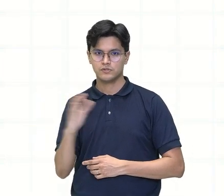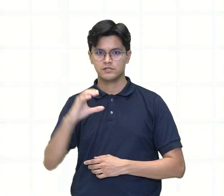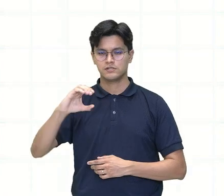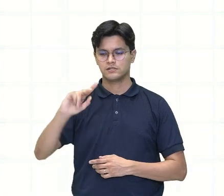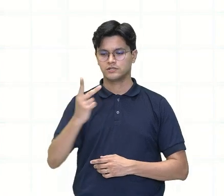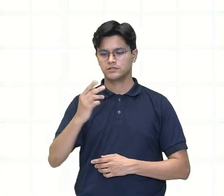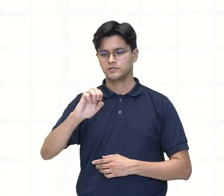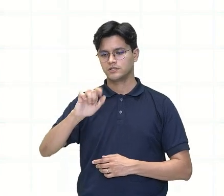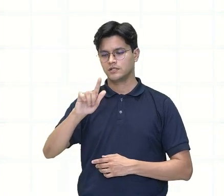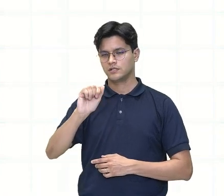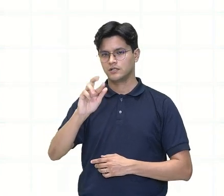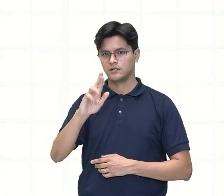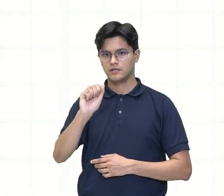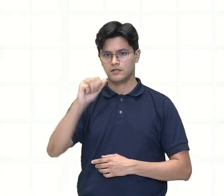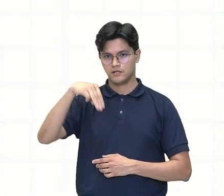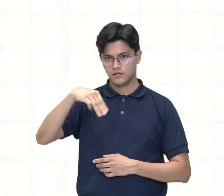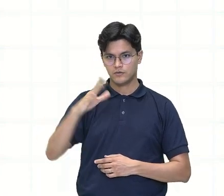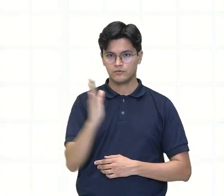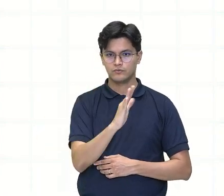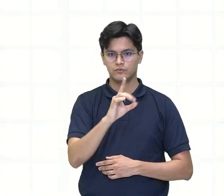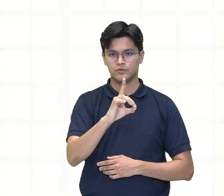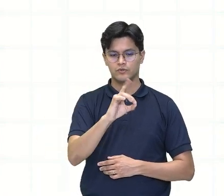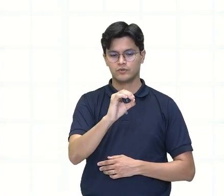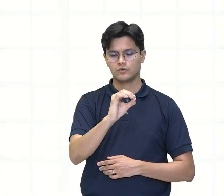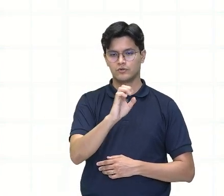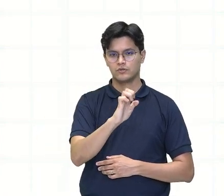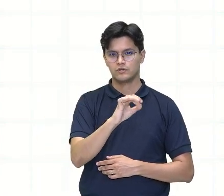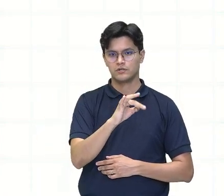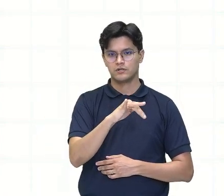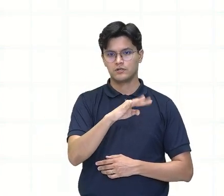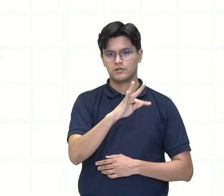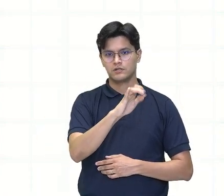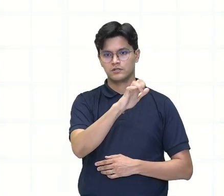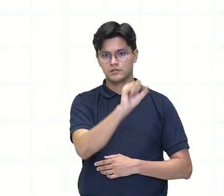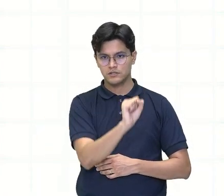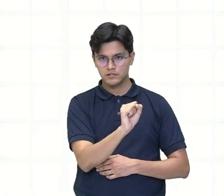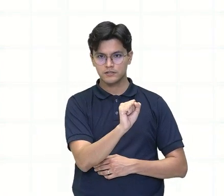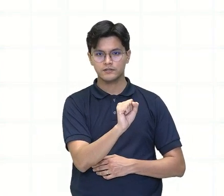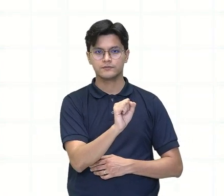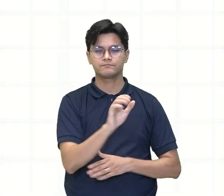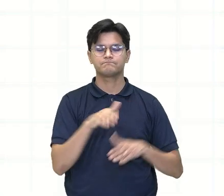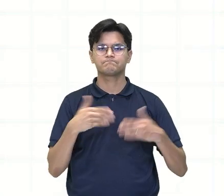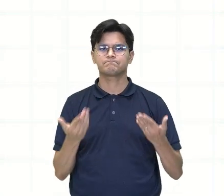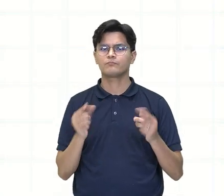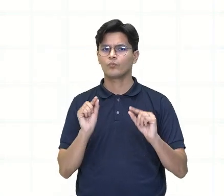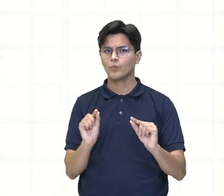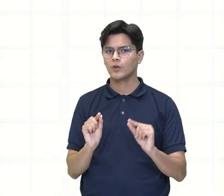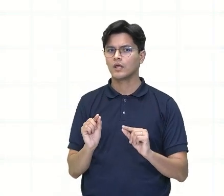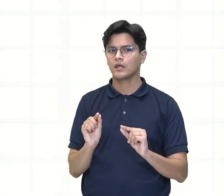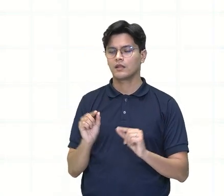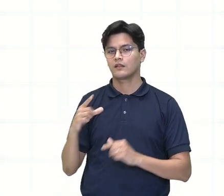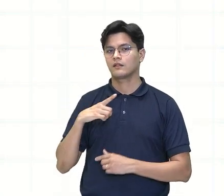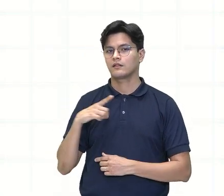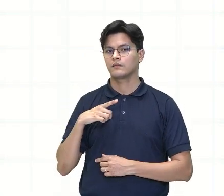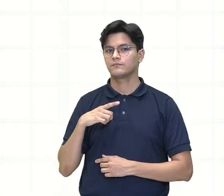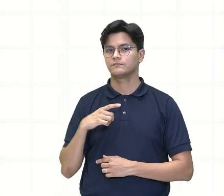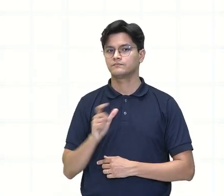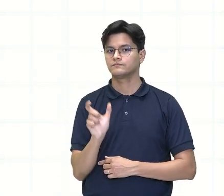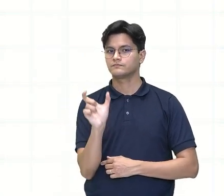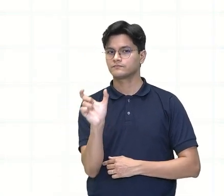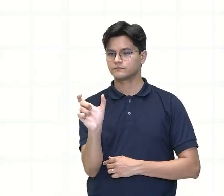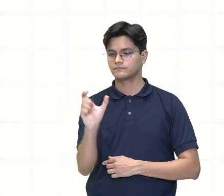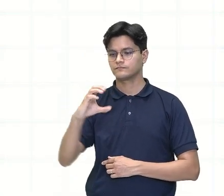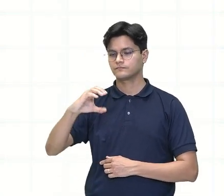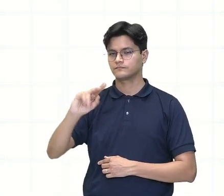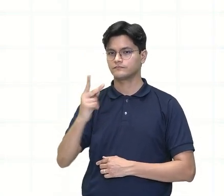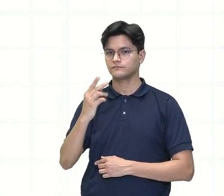nome também, tá? Doentes, então, vai ser o núcleo do predicado nominal. E